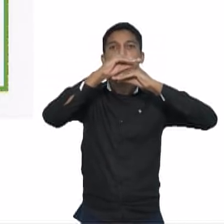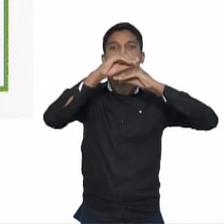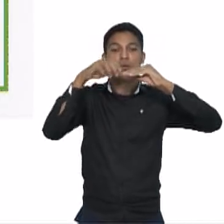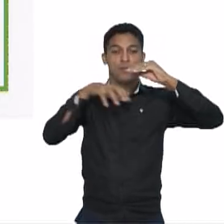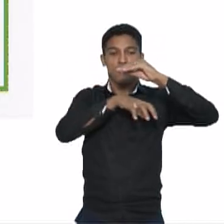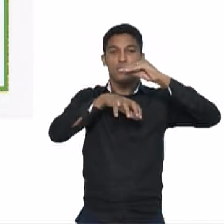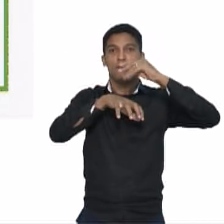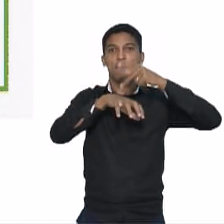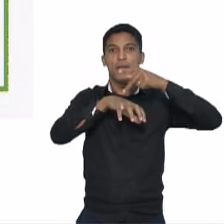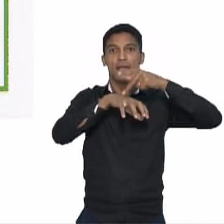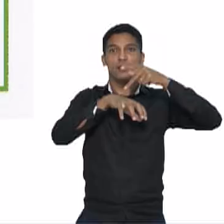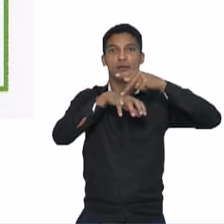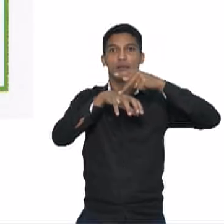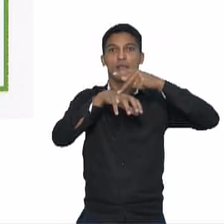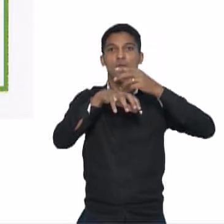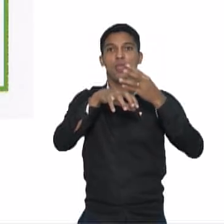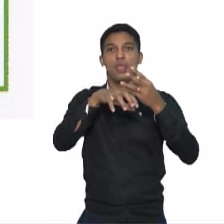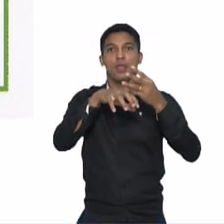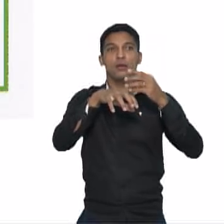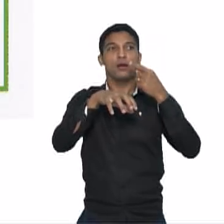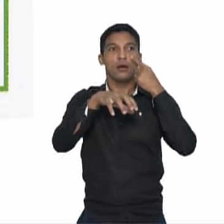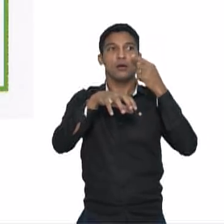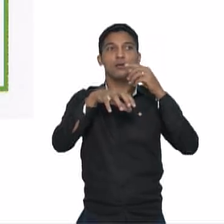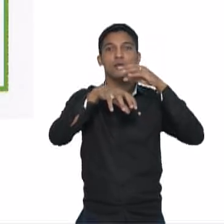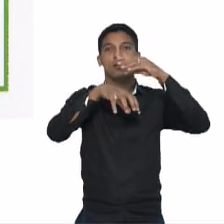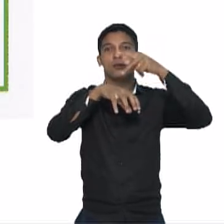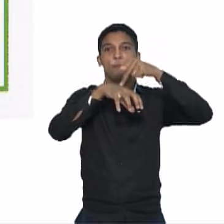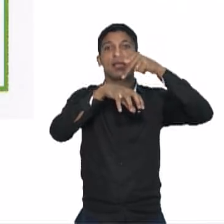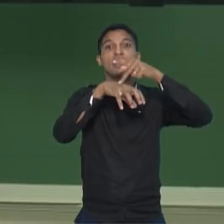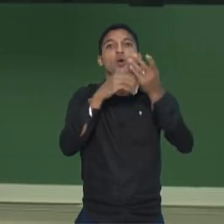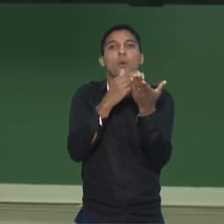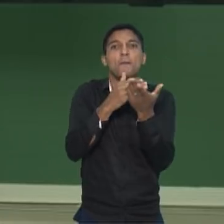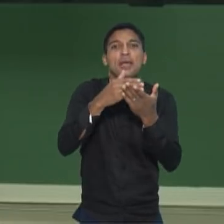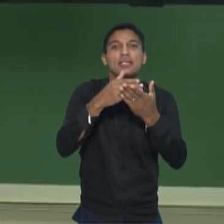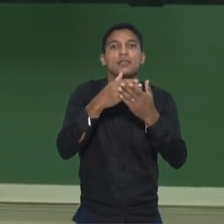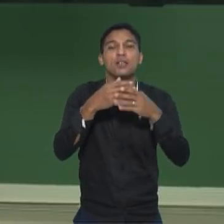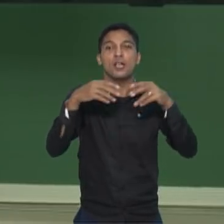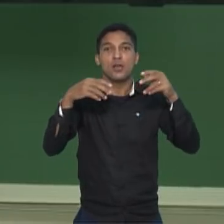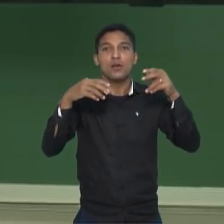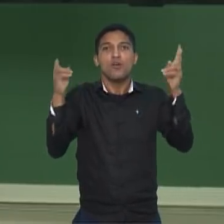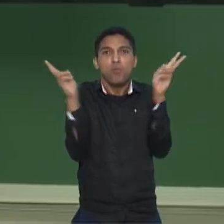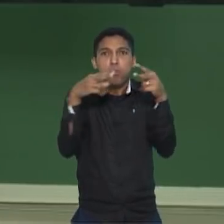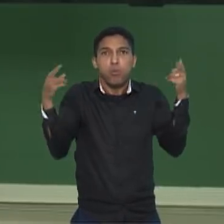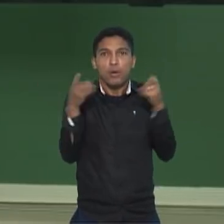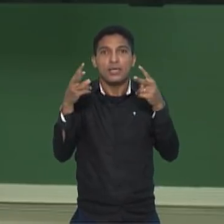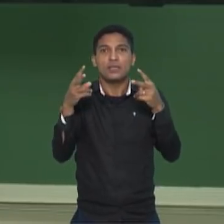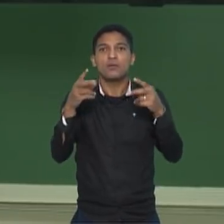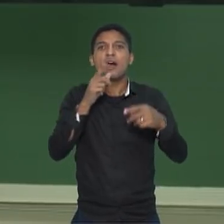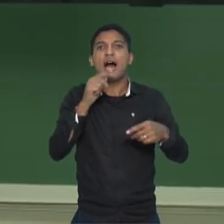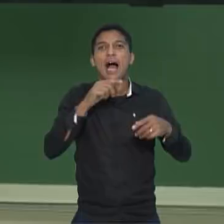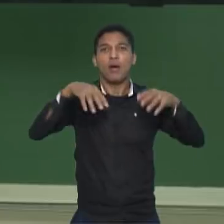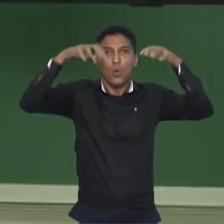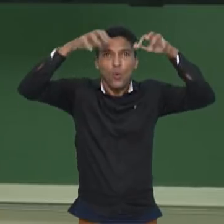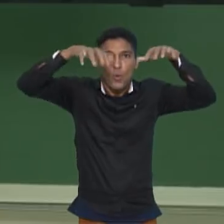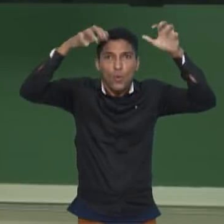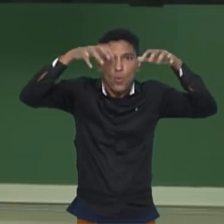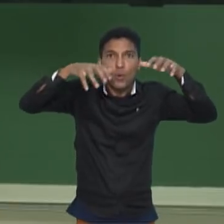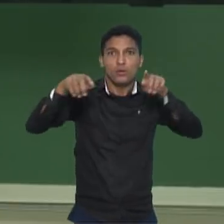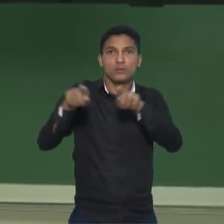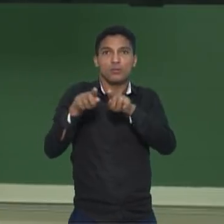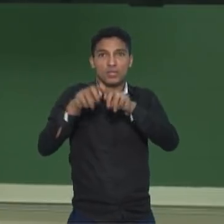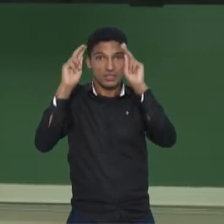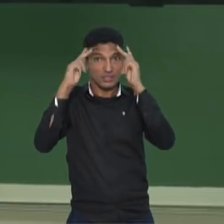a rocha, só que ela sofrendo a ação do vento, da água, dos seres vivos,